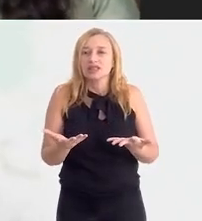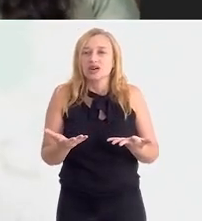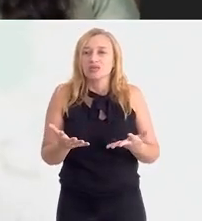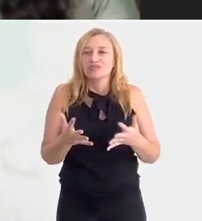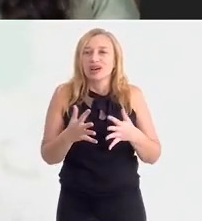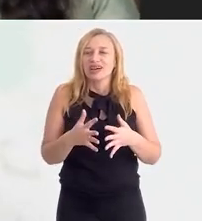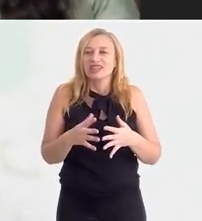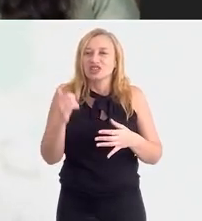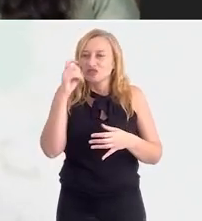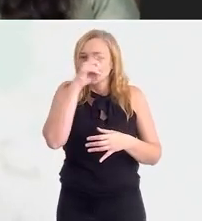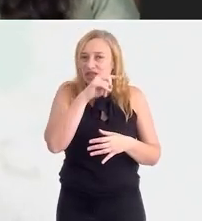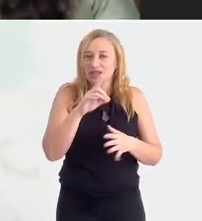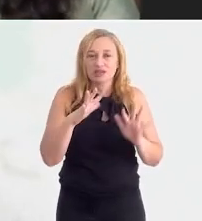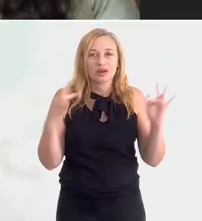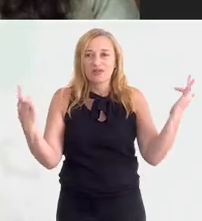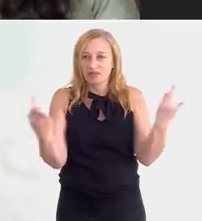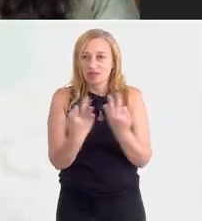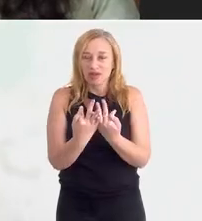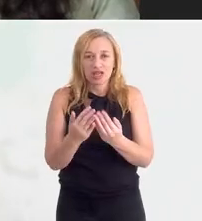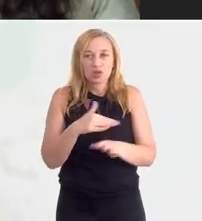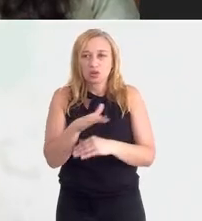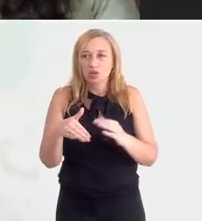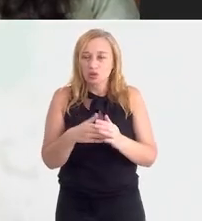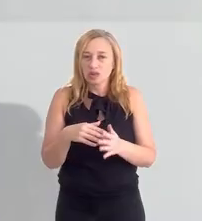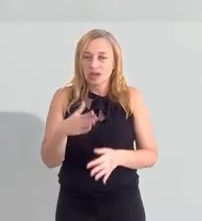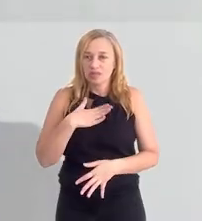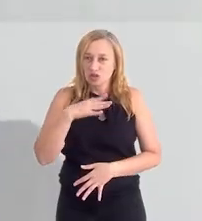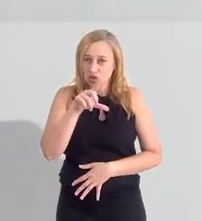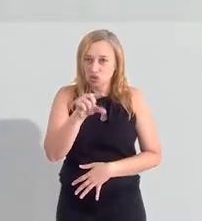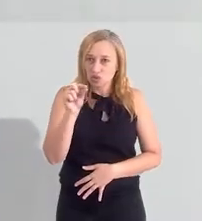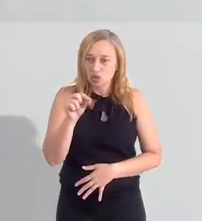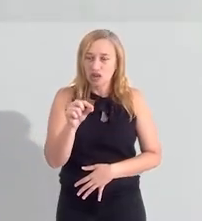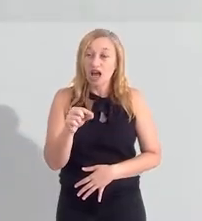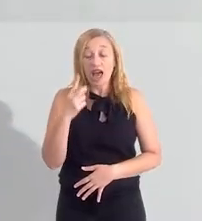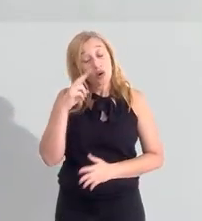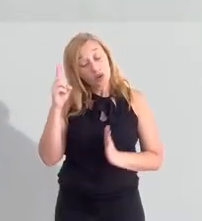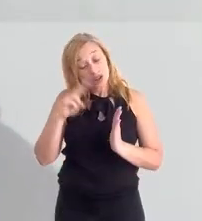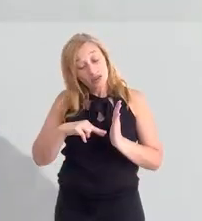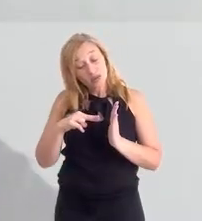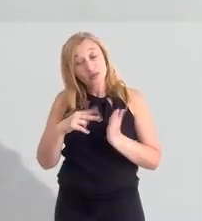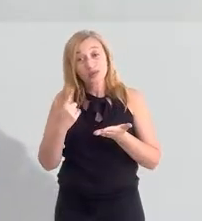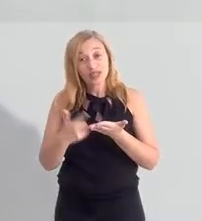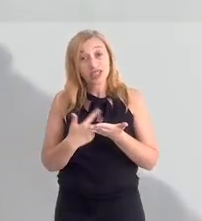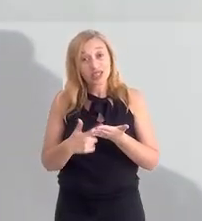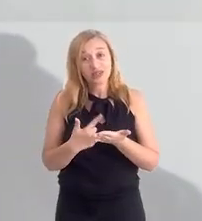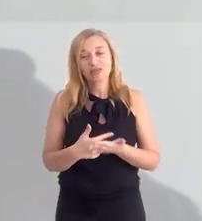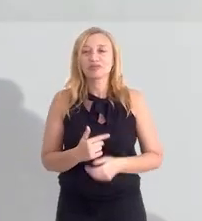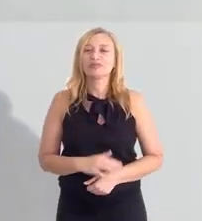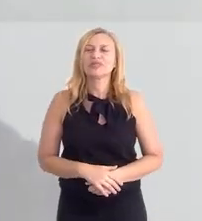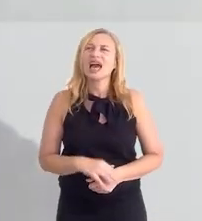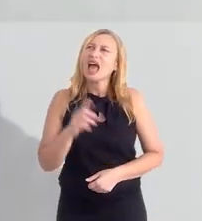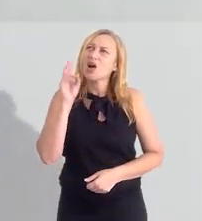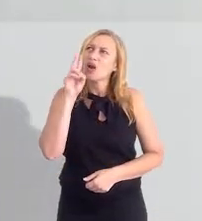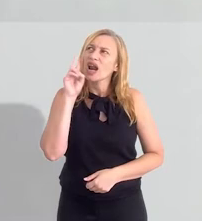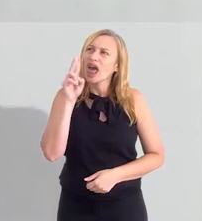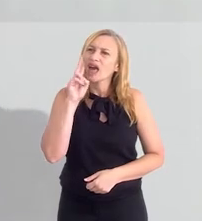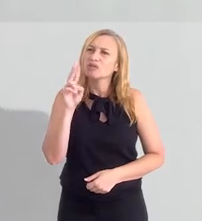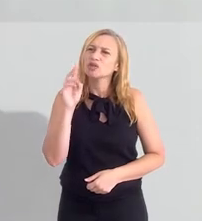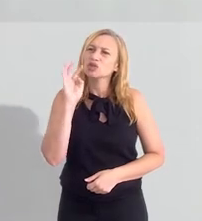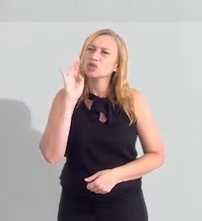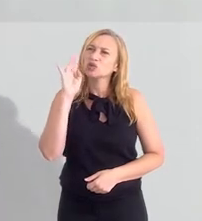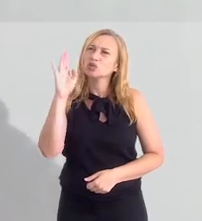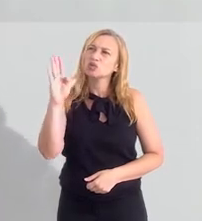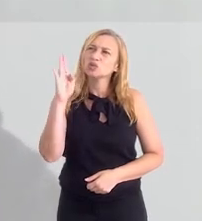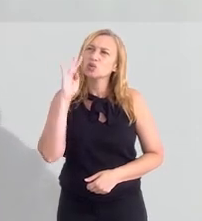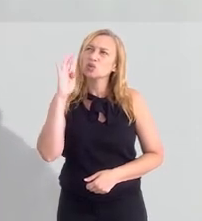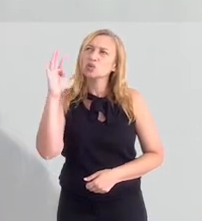contrariava a família inteira. A decisão parecia uma loucura. Então eu li Madame Bovary. E eu lembro de noites insones lendo